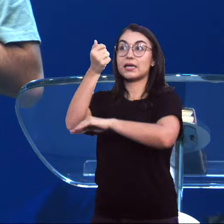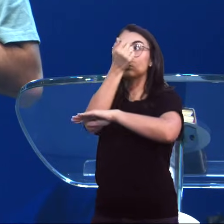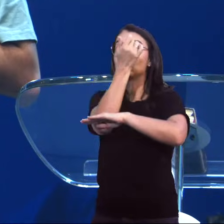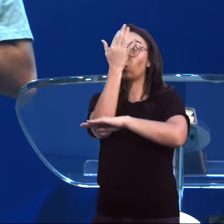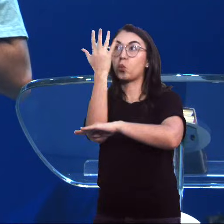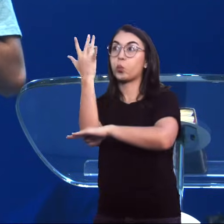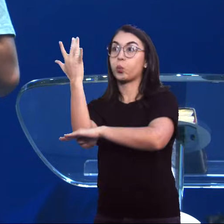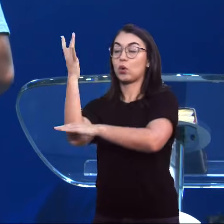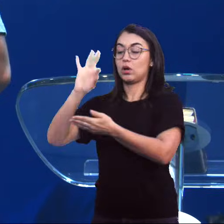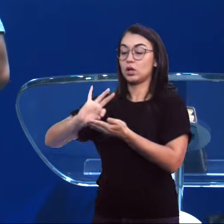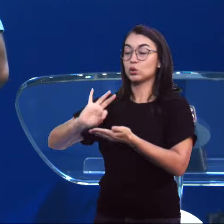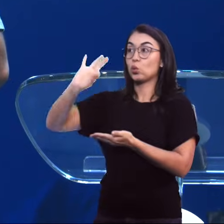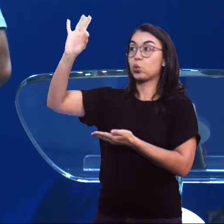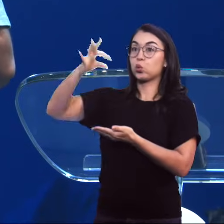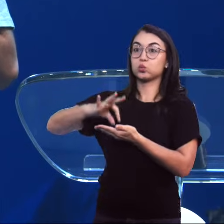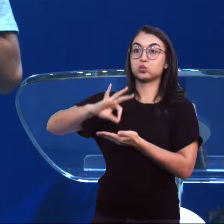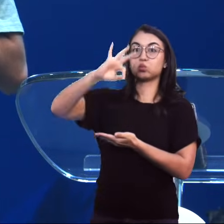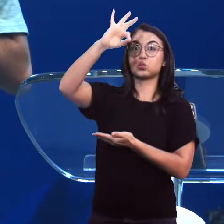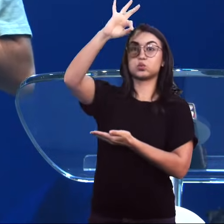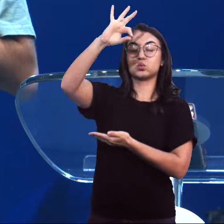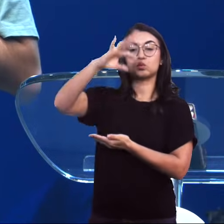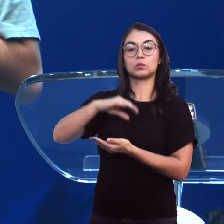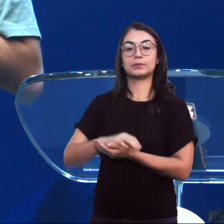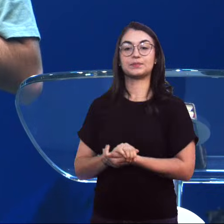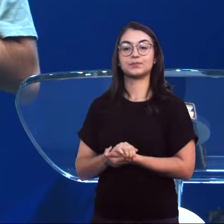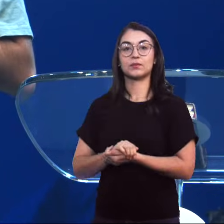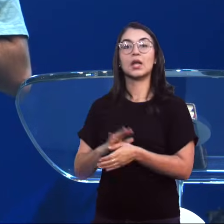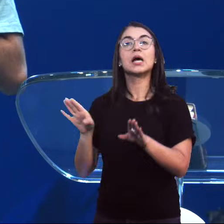7 tubos para as lâmpadas. Há